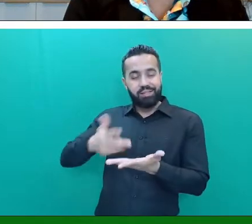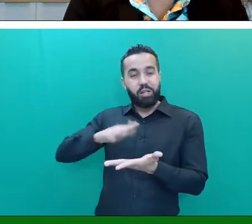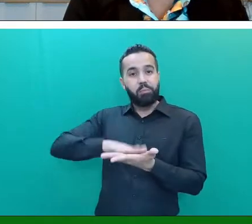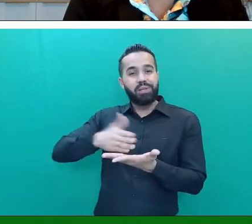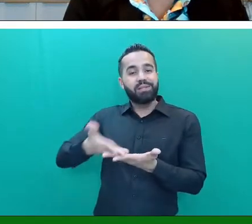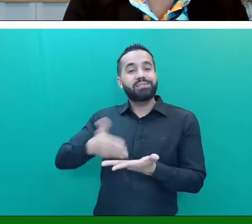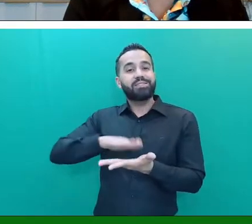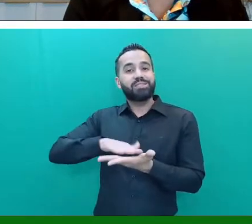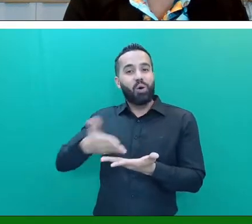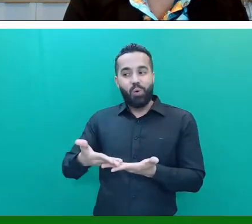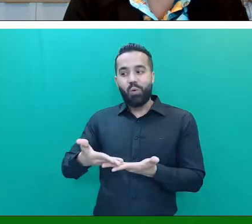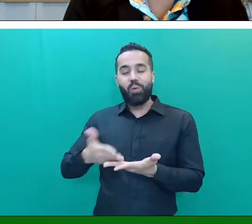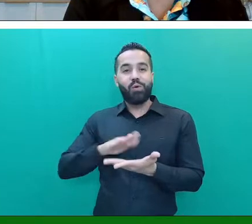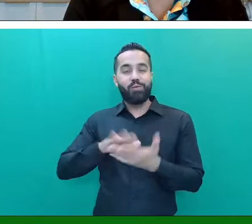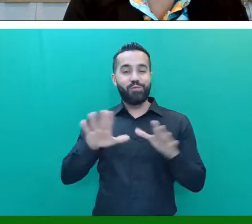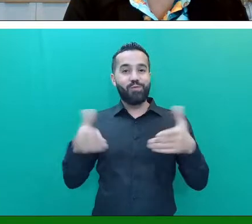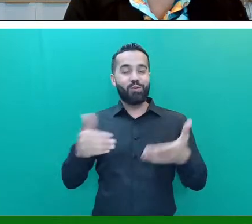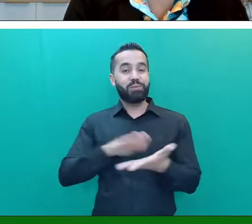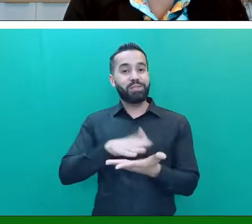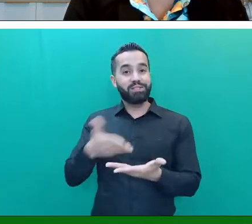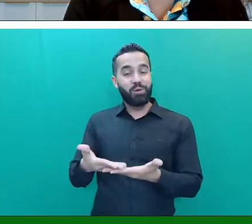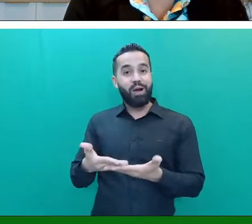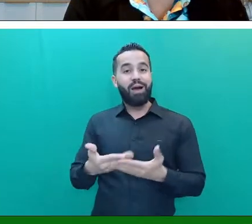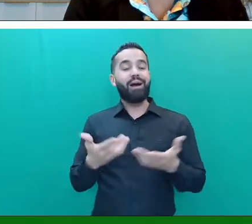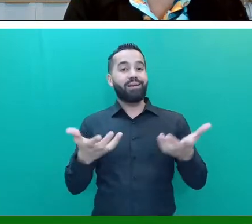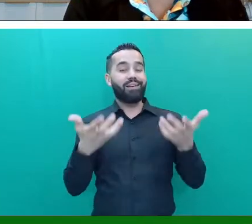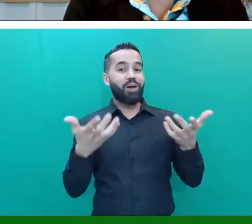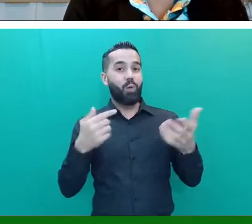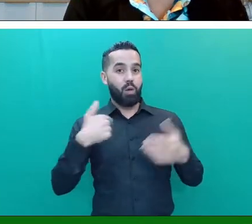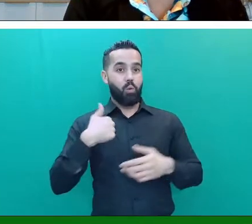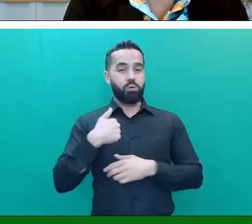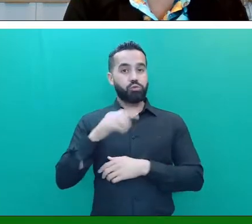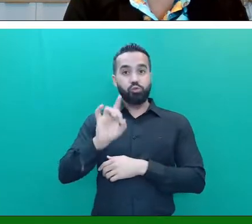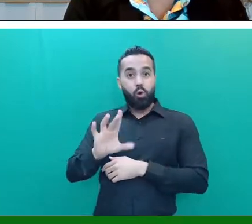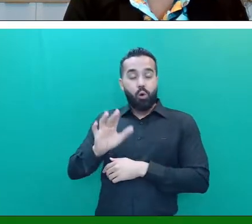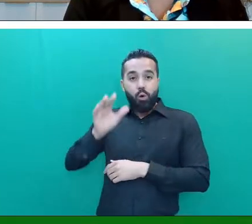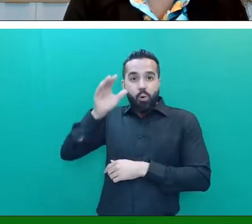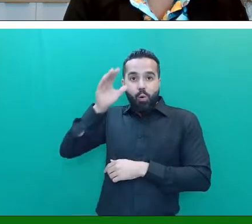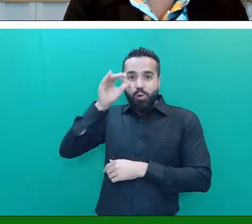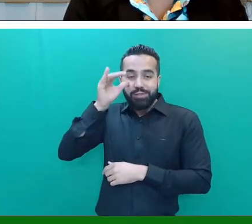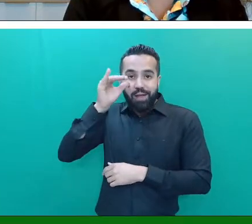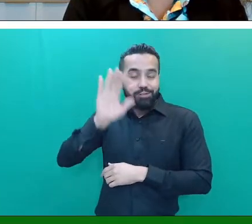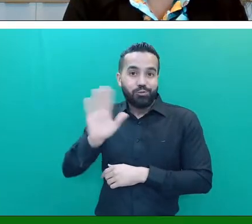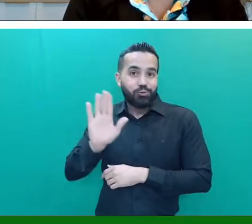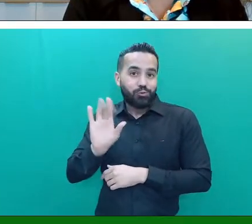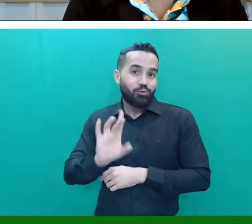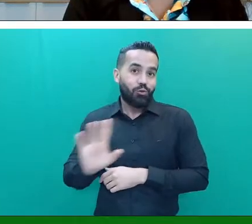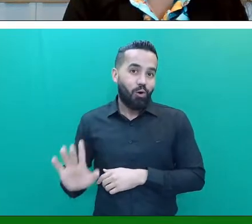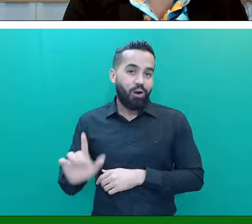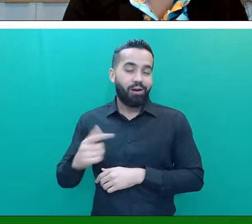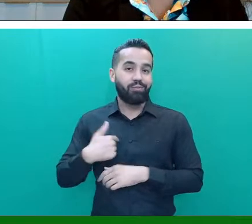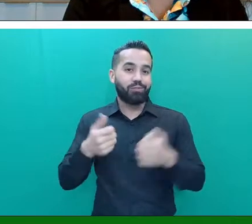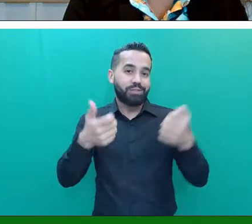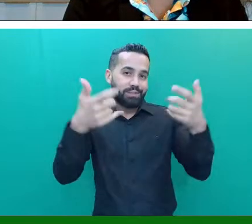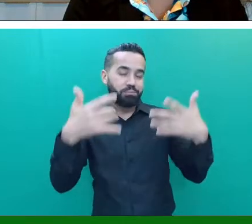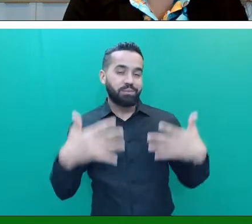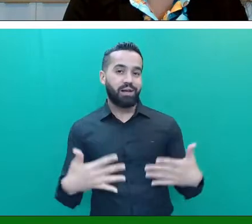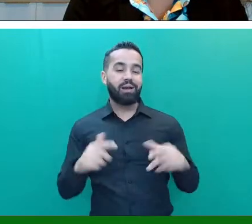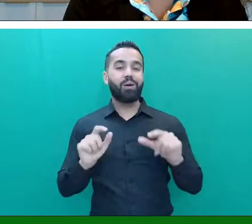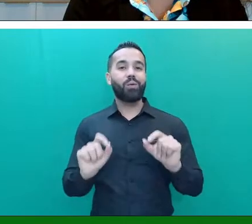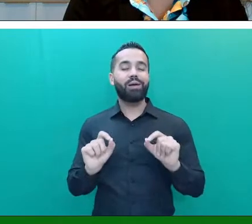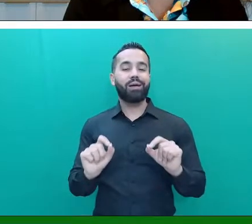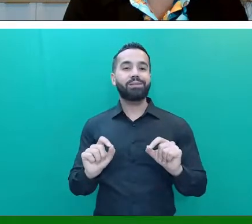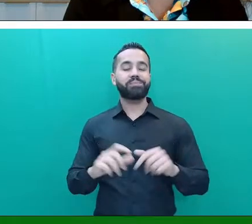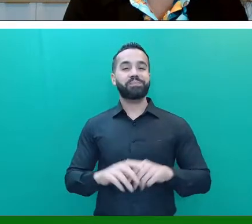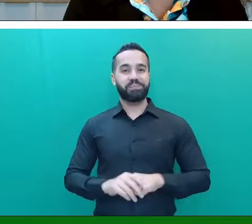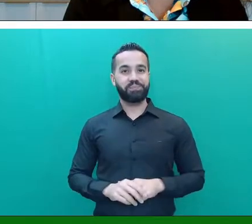que você devesse trabalhar, mas eu gostaria de ouvir com curiosidade minha mesmo. E em nenhum momento, se eu não me